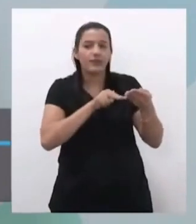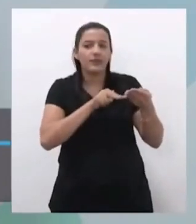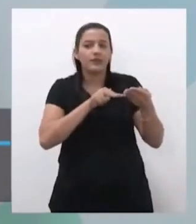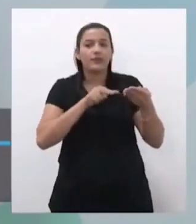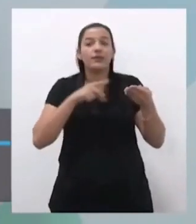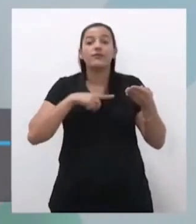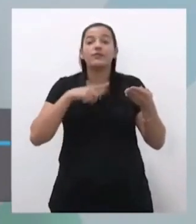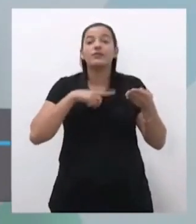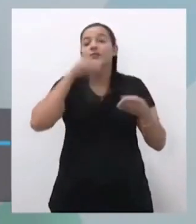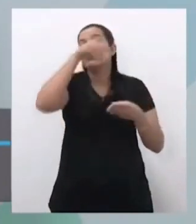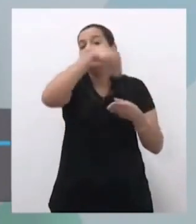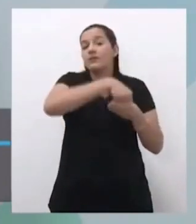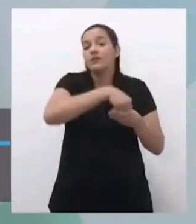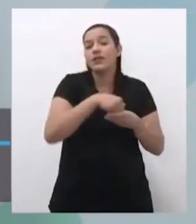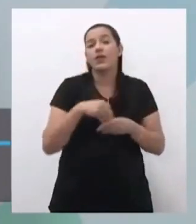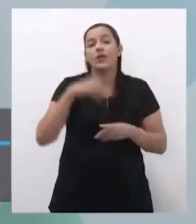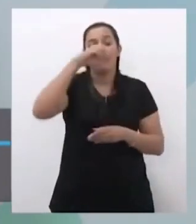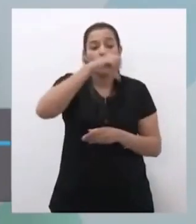tem nele